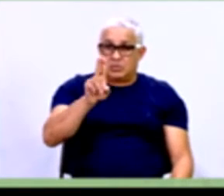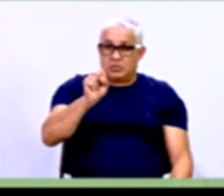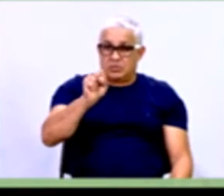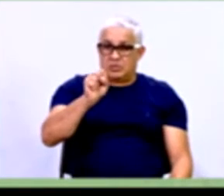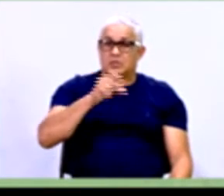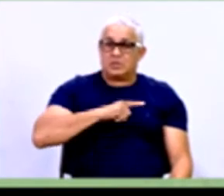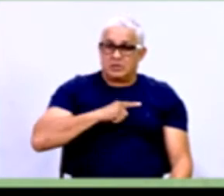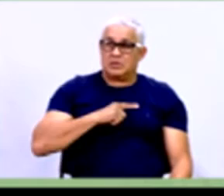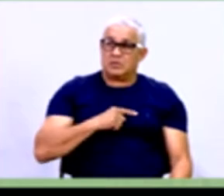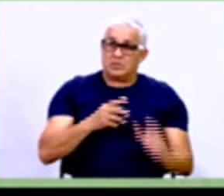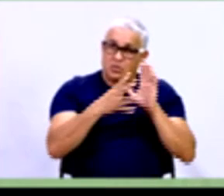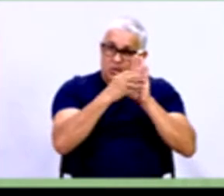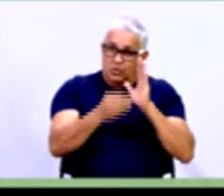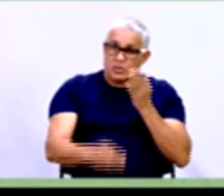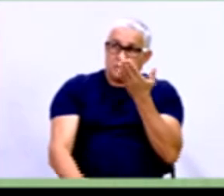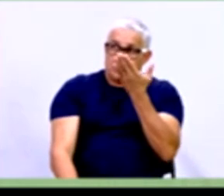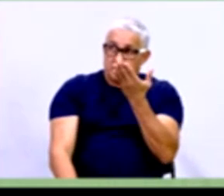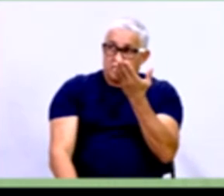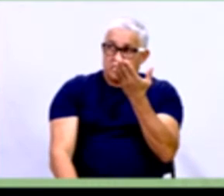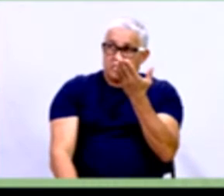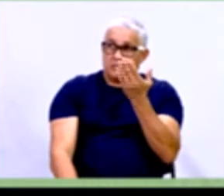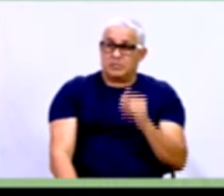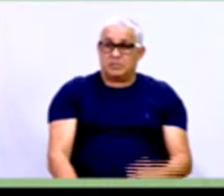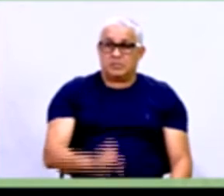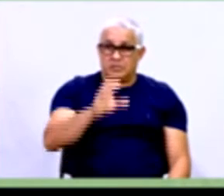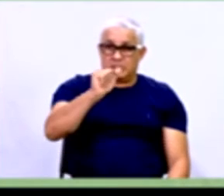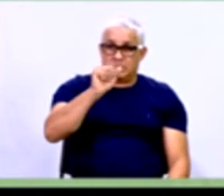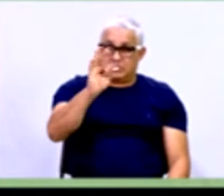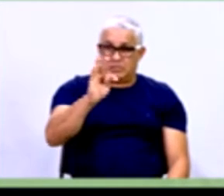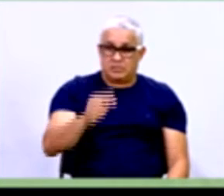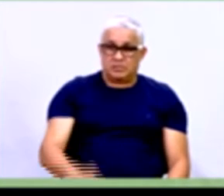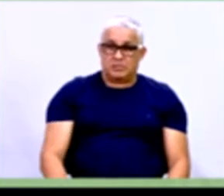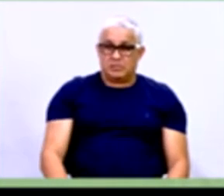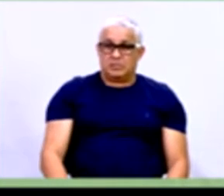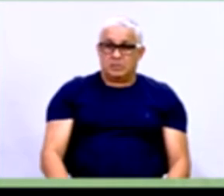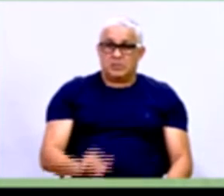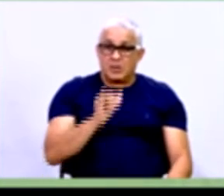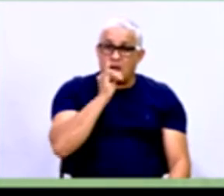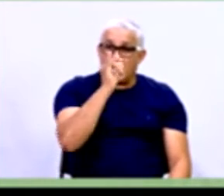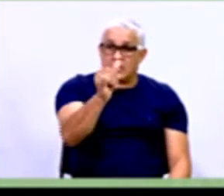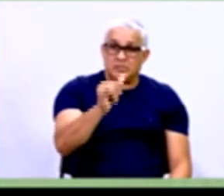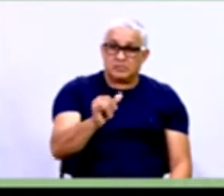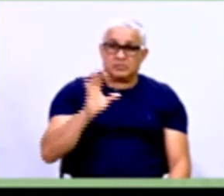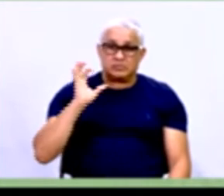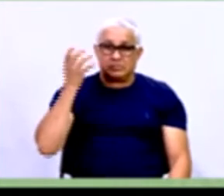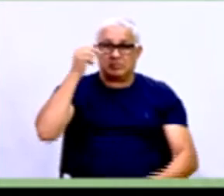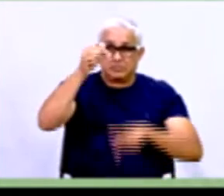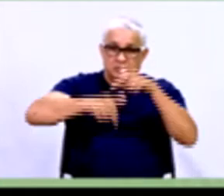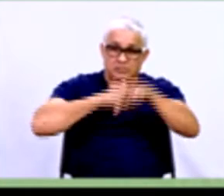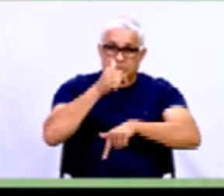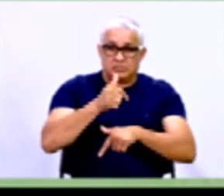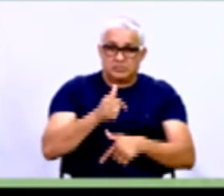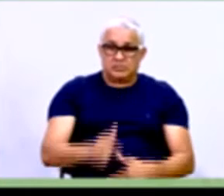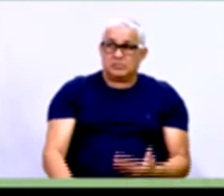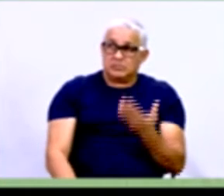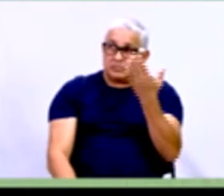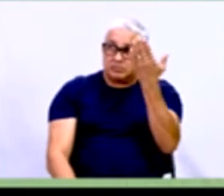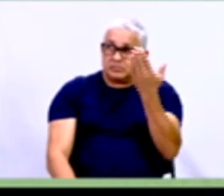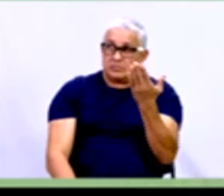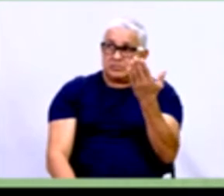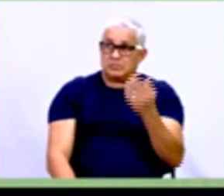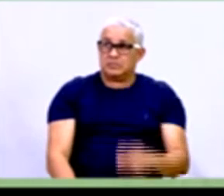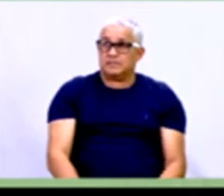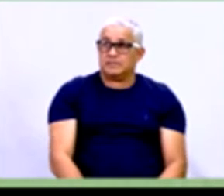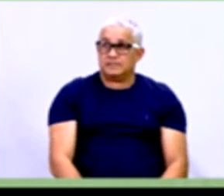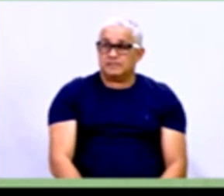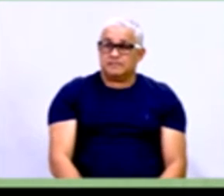aqui um modelo de um CAT, Comunicação de Acidente de Trabalho. Uma coisa interessante, pessoal, é que